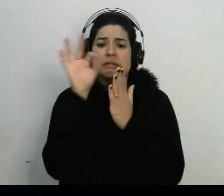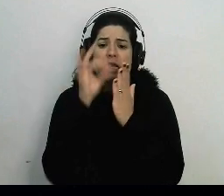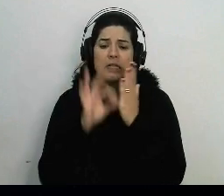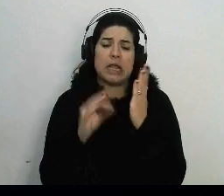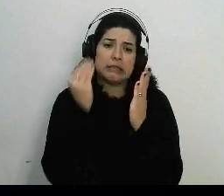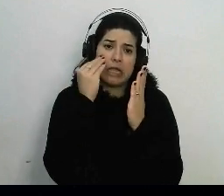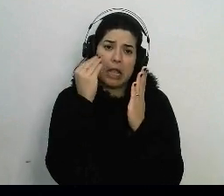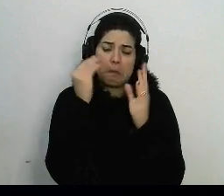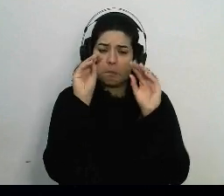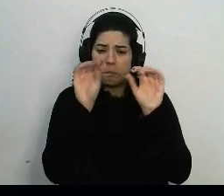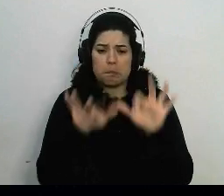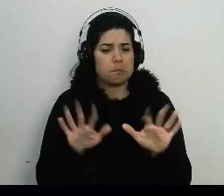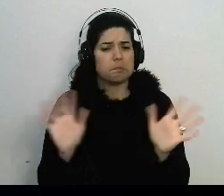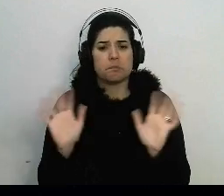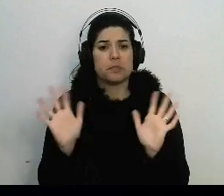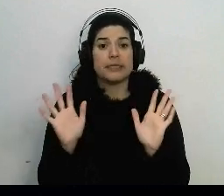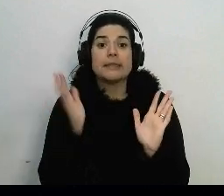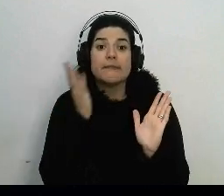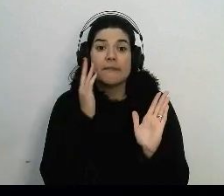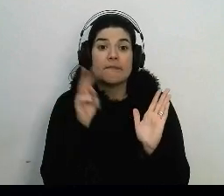Então, tu vê que o relatório de testes